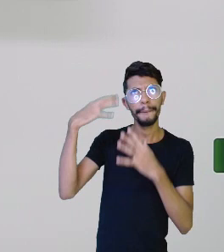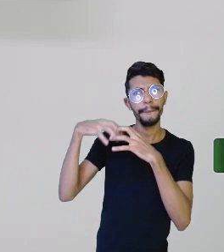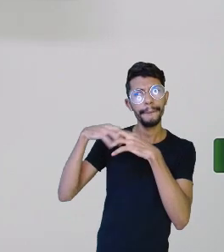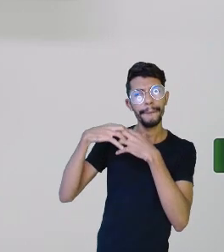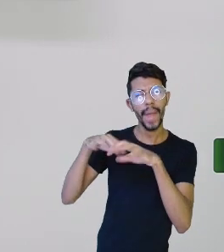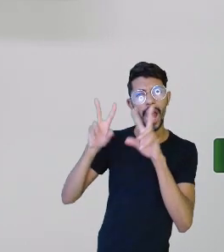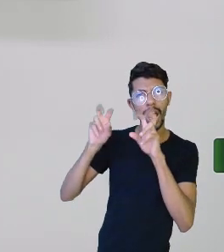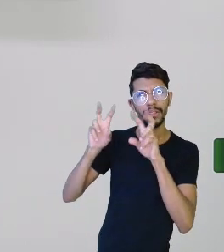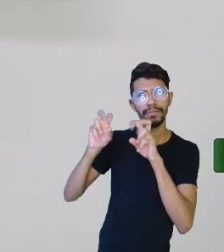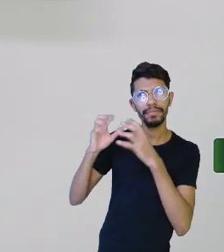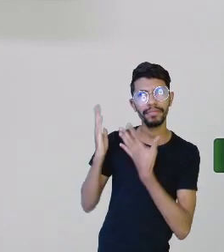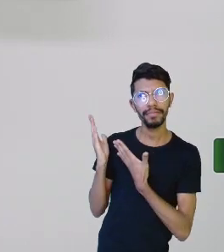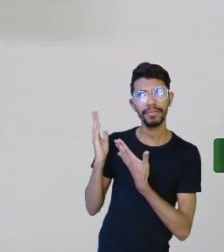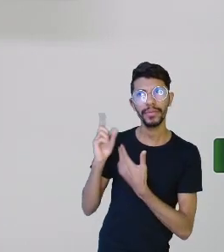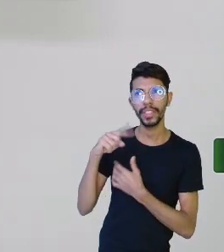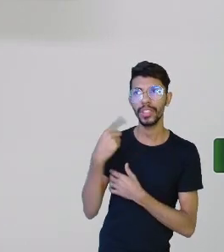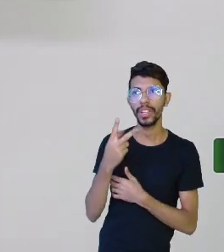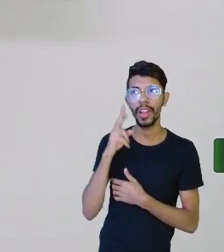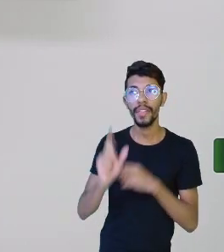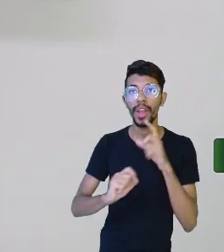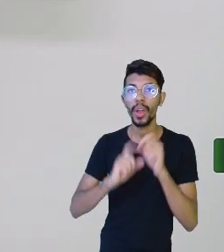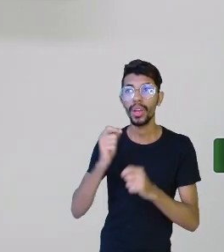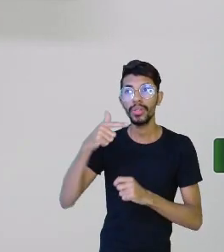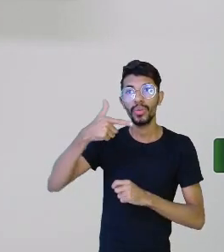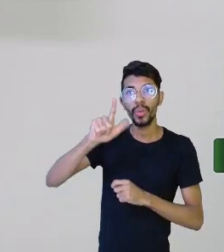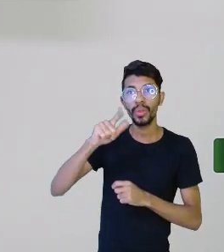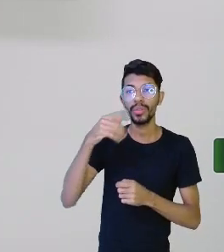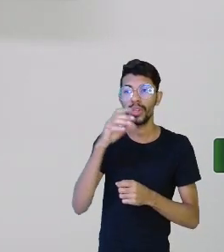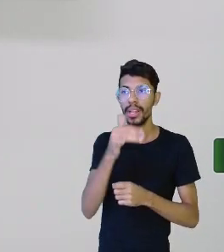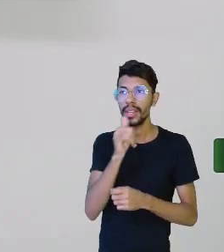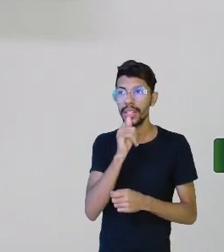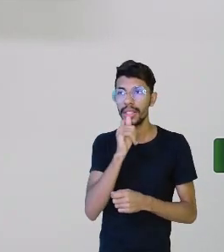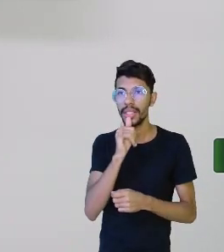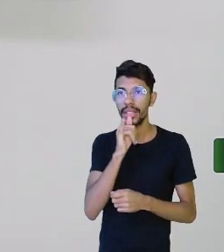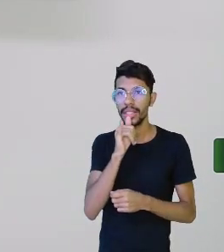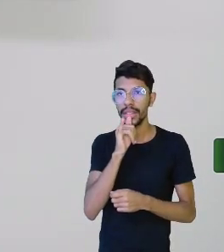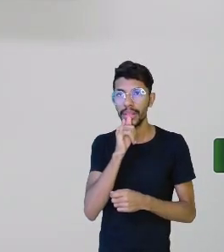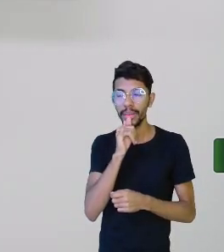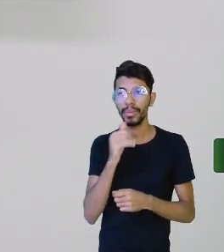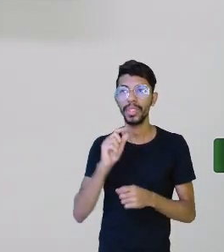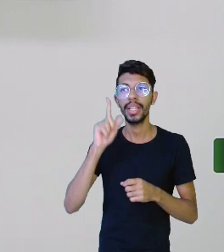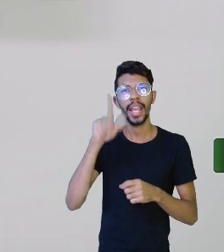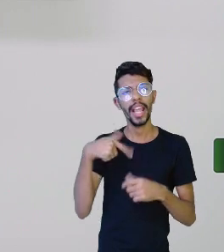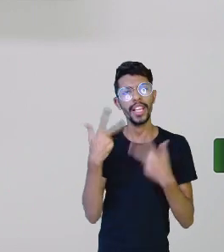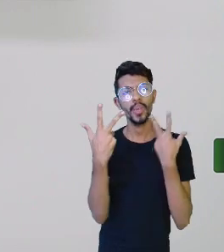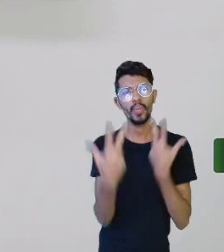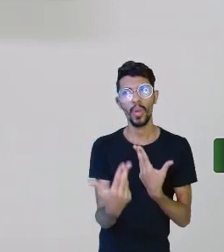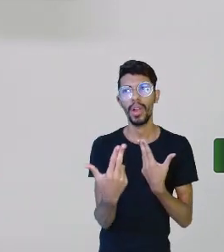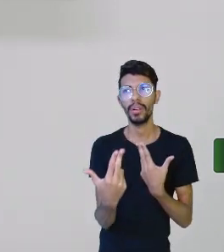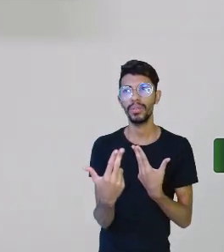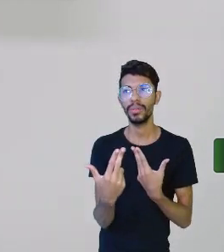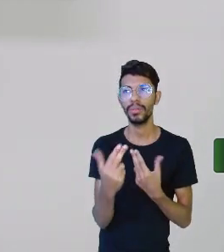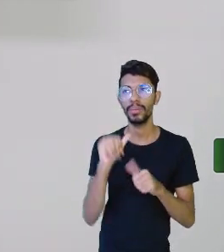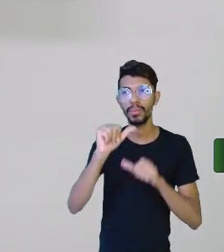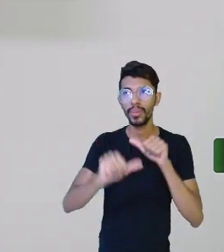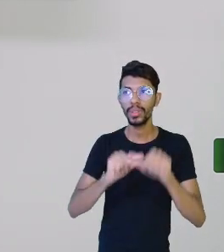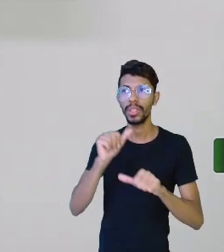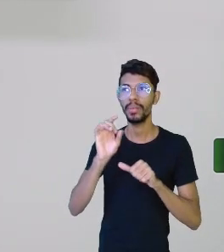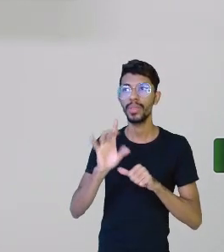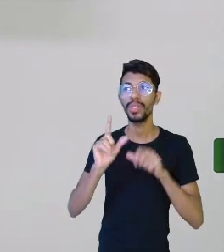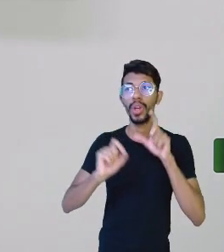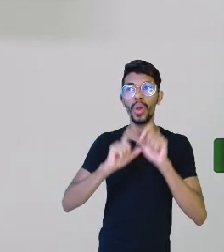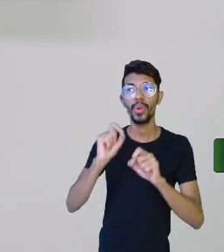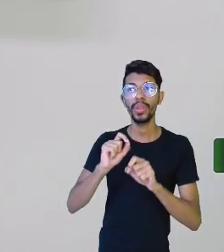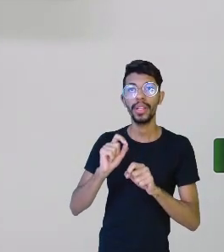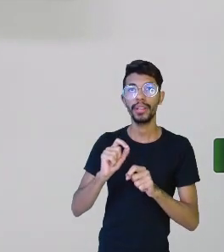um próximo exemplo que é idêntico a esse. Modificamos apenas a